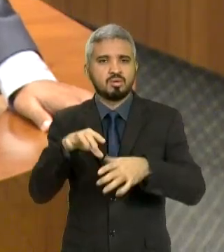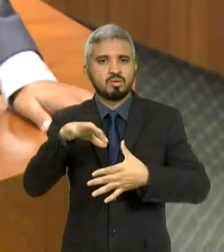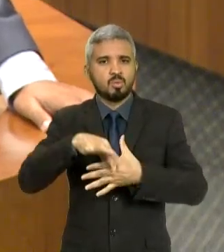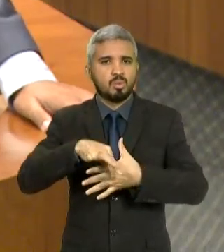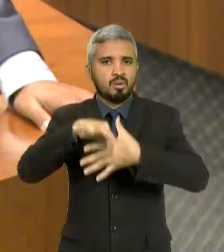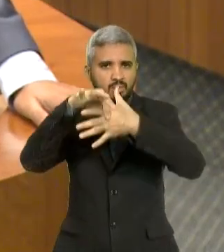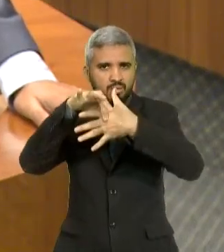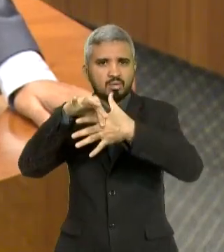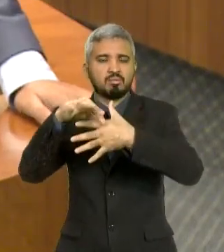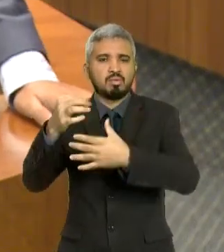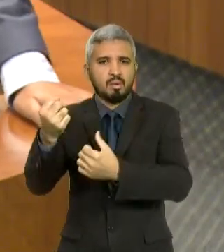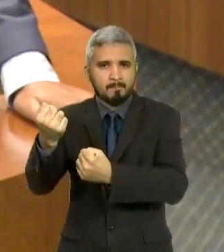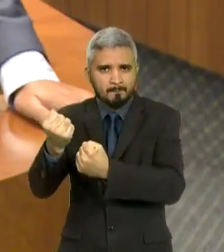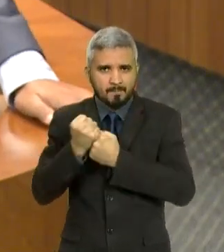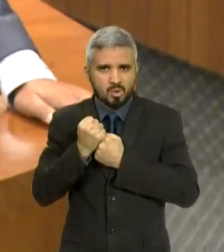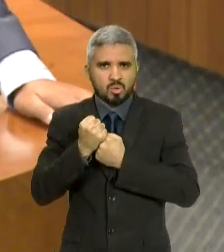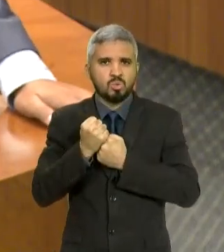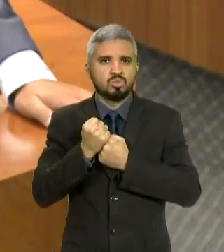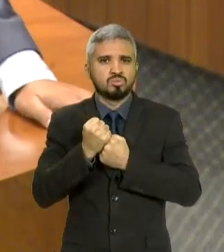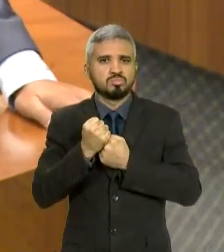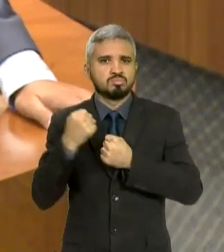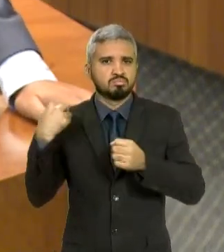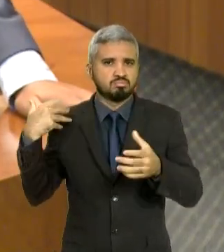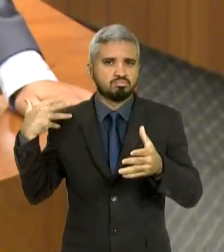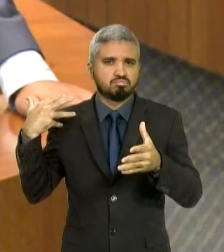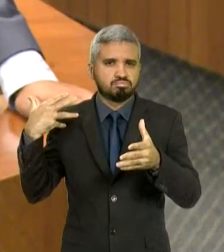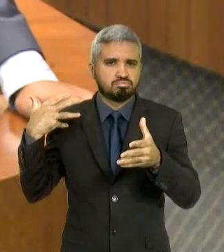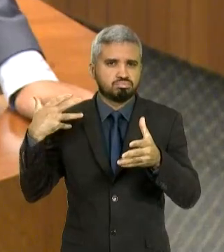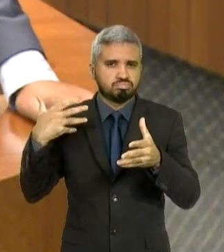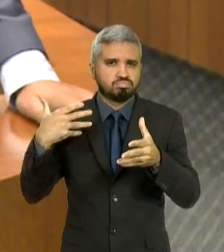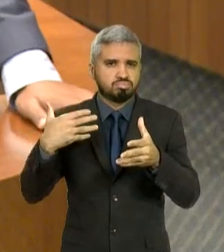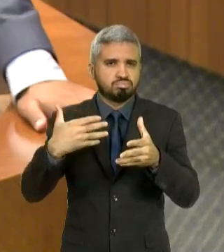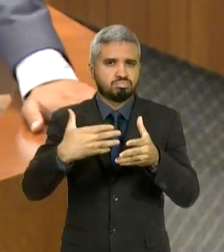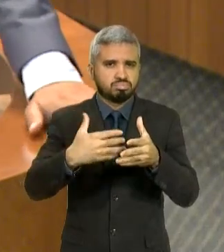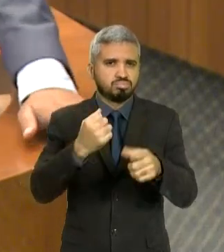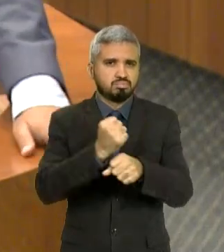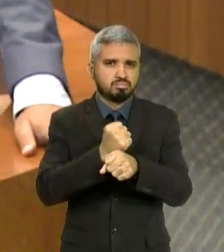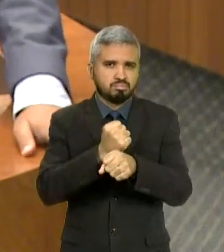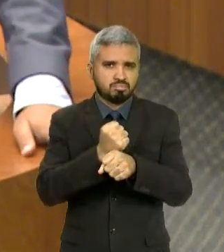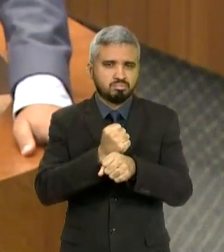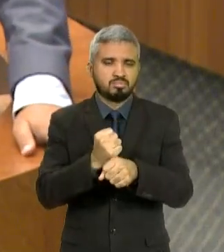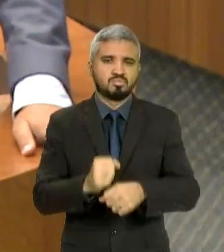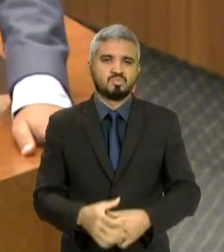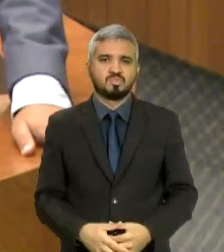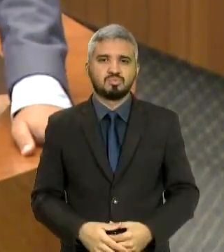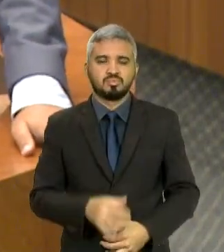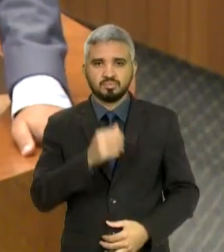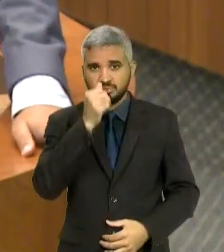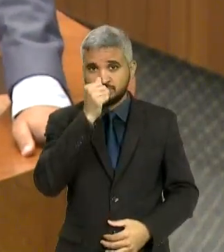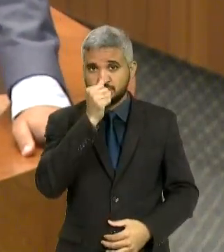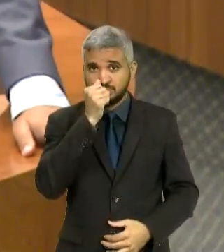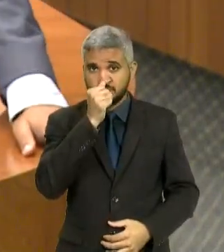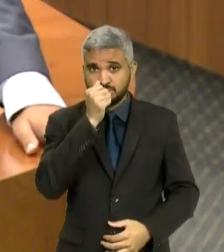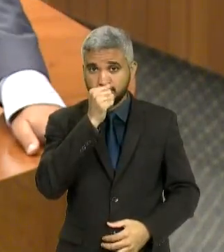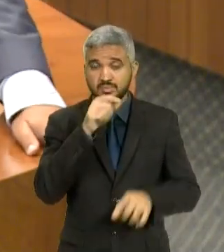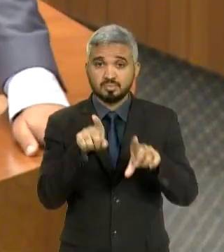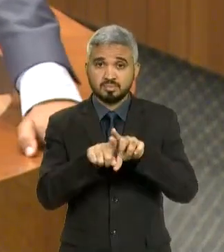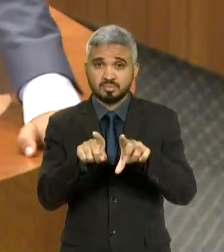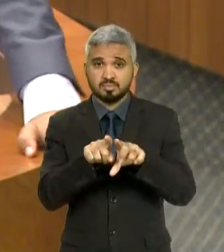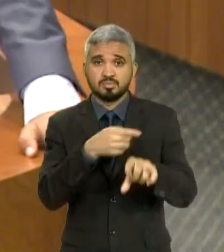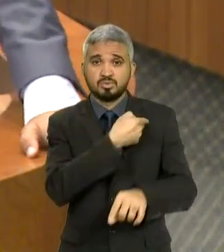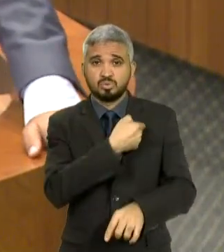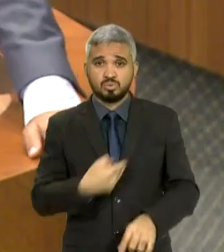caminham conosco ao longo dessa jornada inteira, tive o apoio do governo